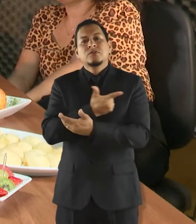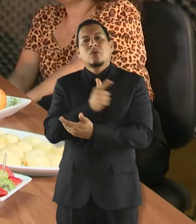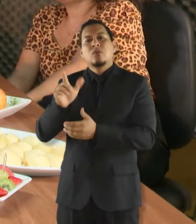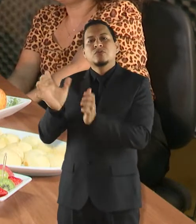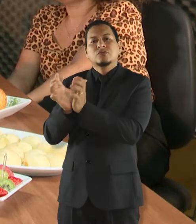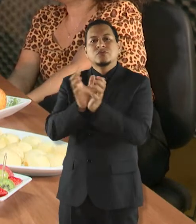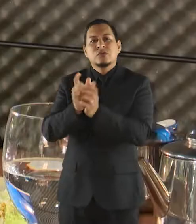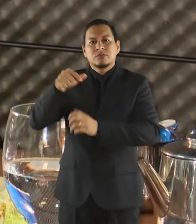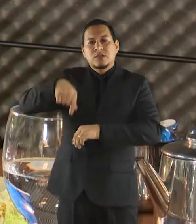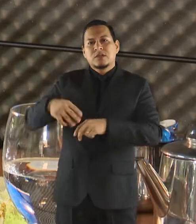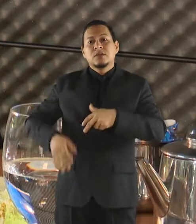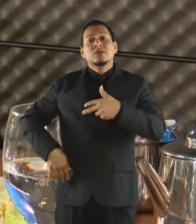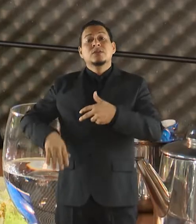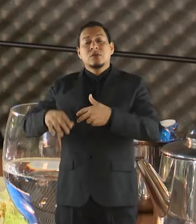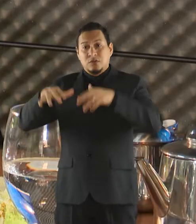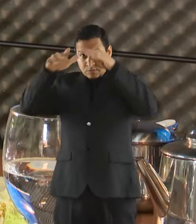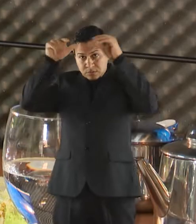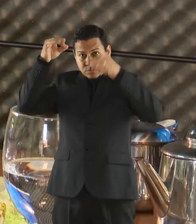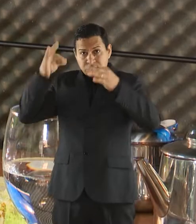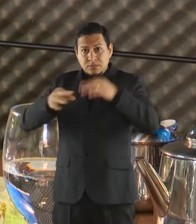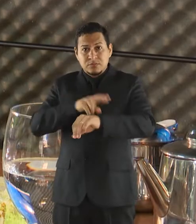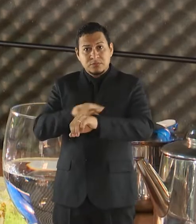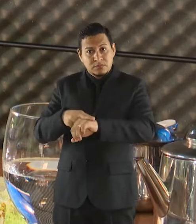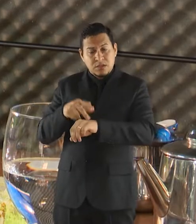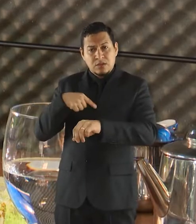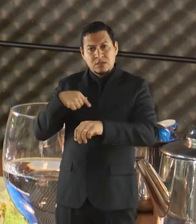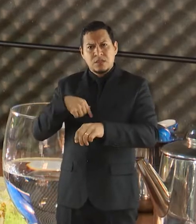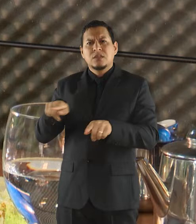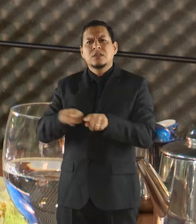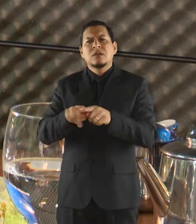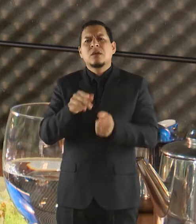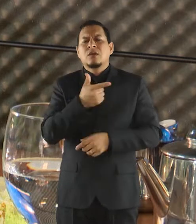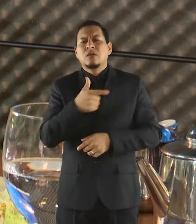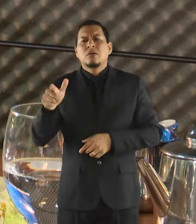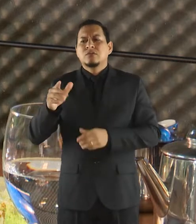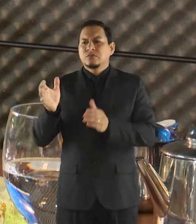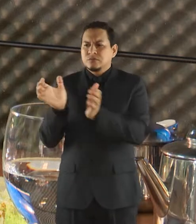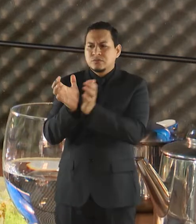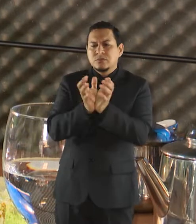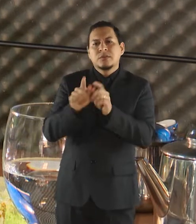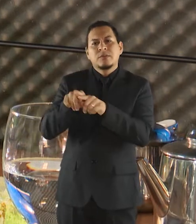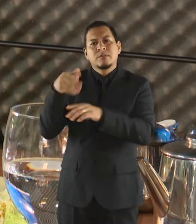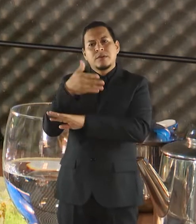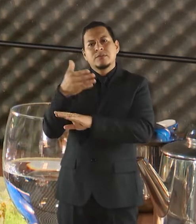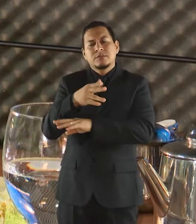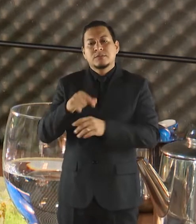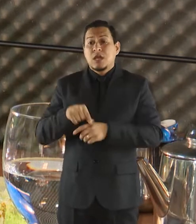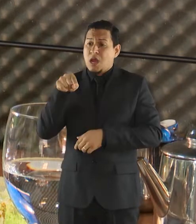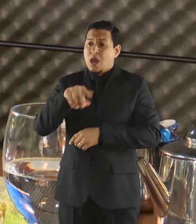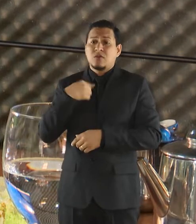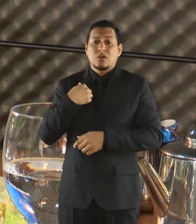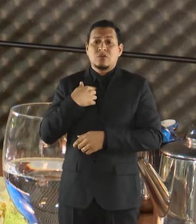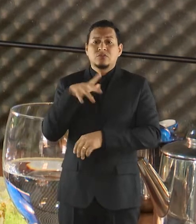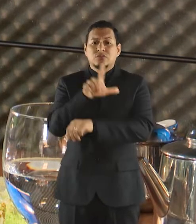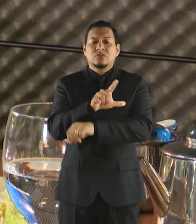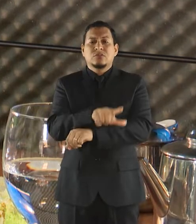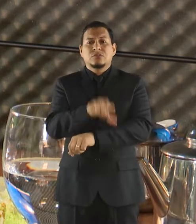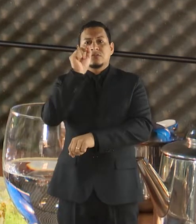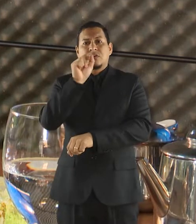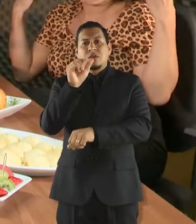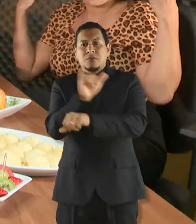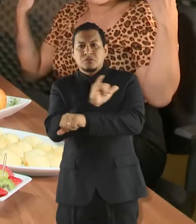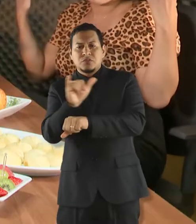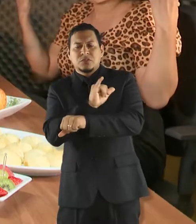tribunal. Hoje agora tem outro grupo. Então tem 10 anos que eu me mantenho ativa nesse sentido. É a forma mesmo de Mantém a forma,